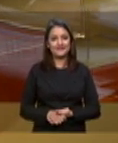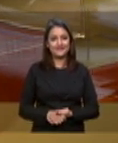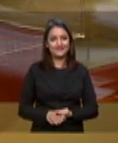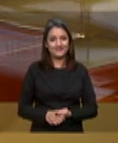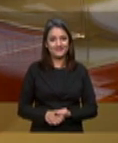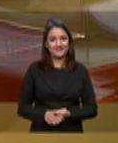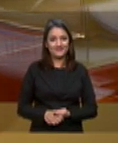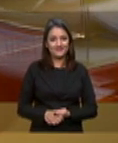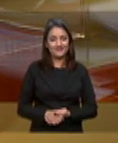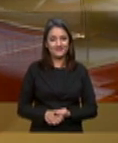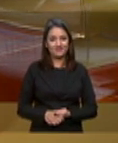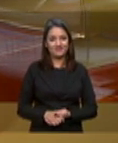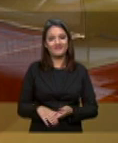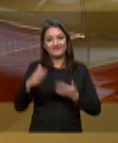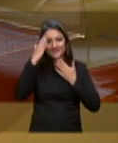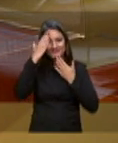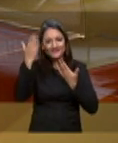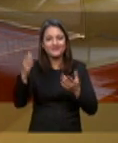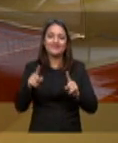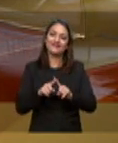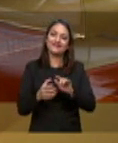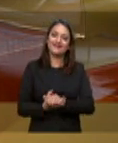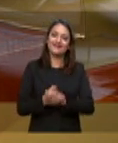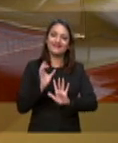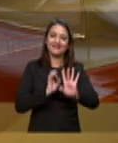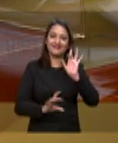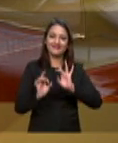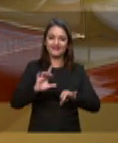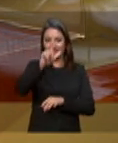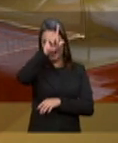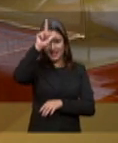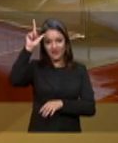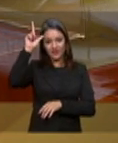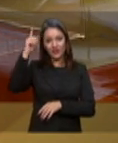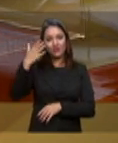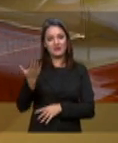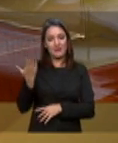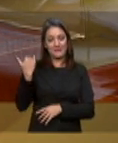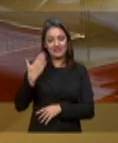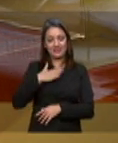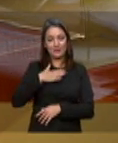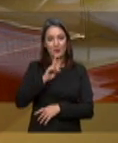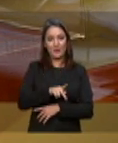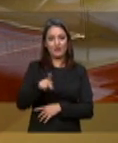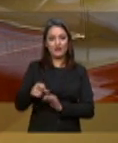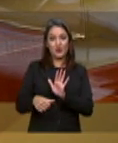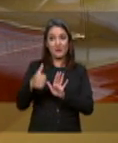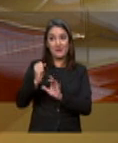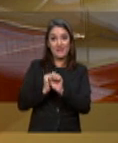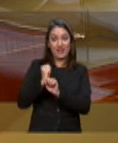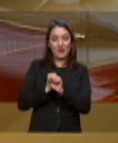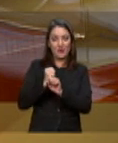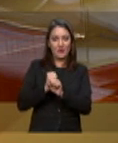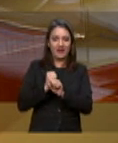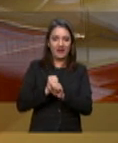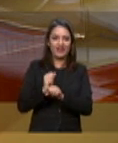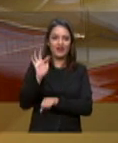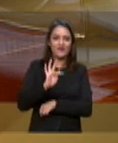cabelos castanhos escuros, barba grisalha, óculos e armações pretas e quadradas.